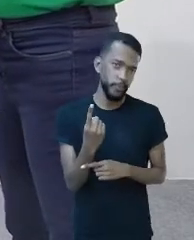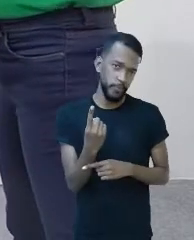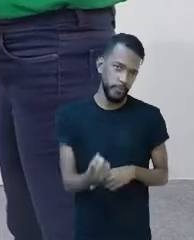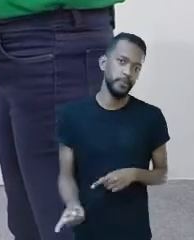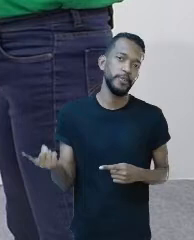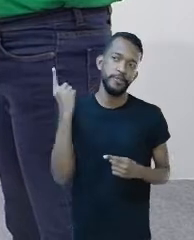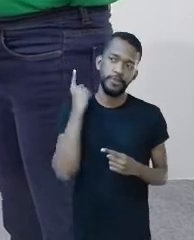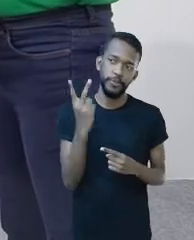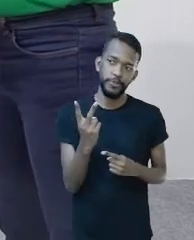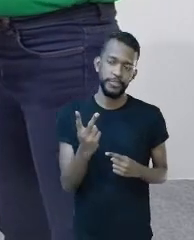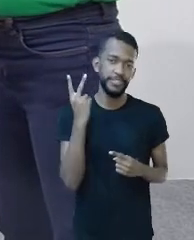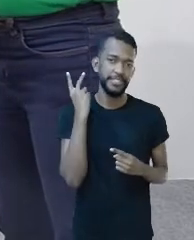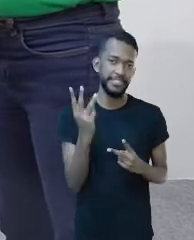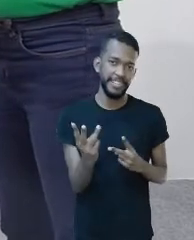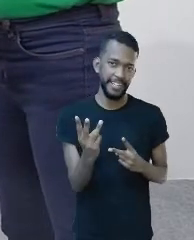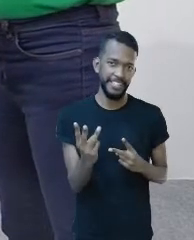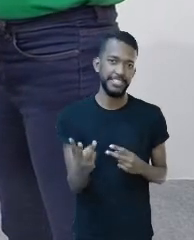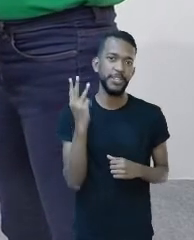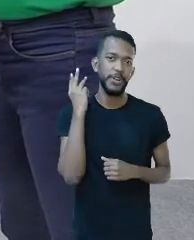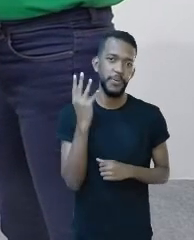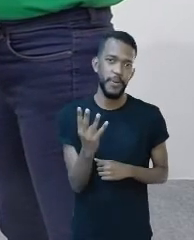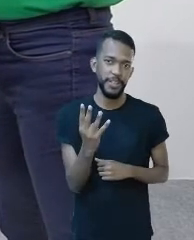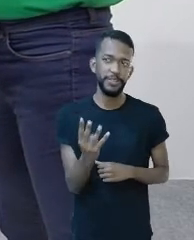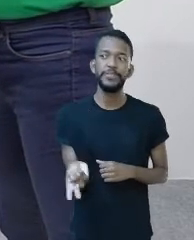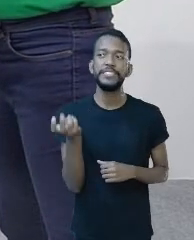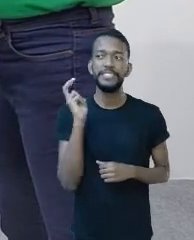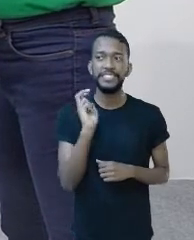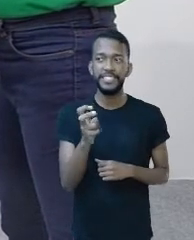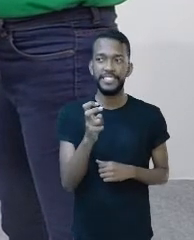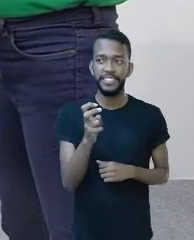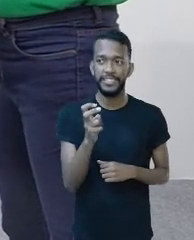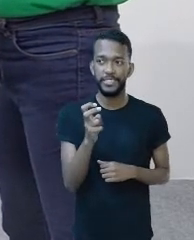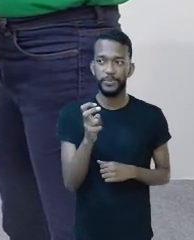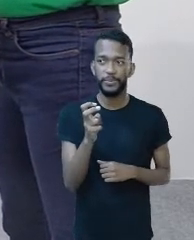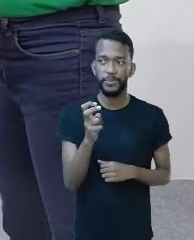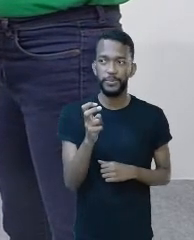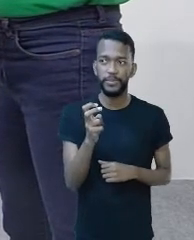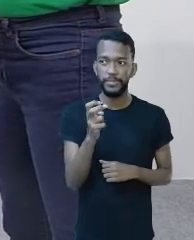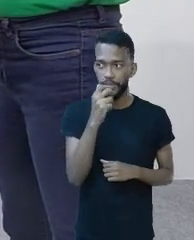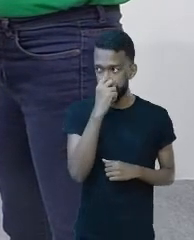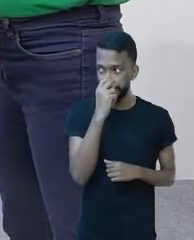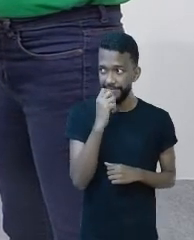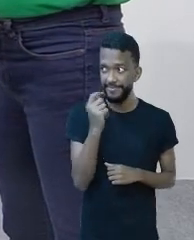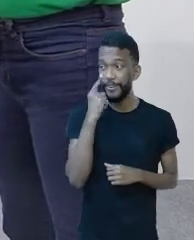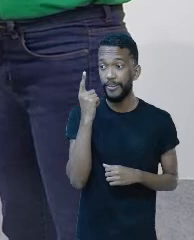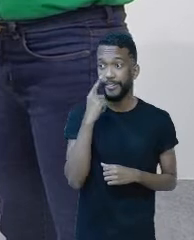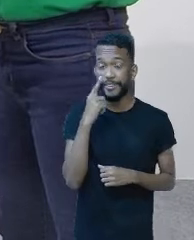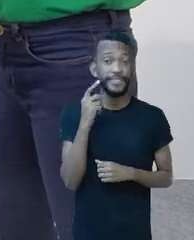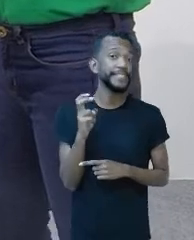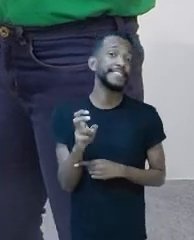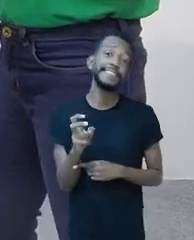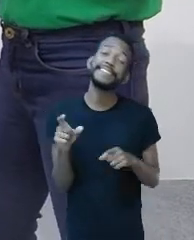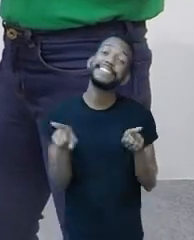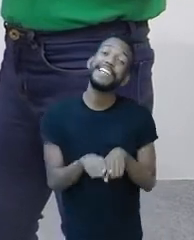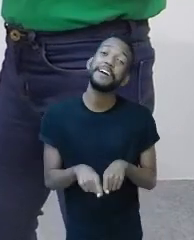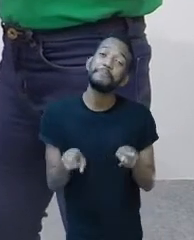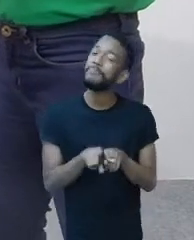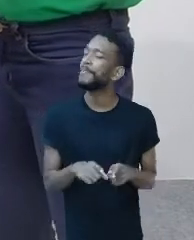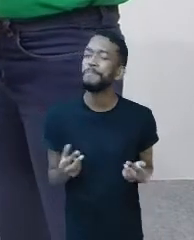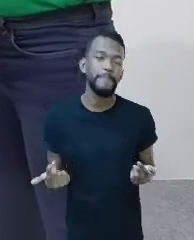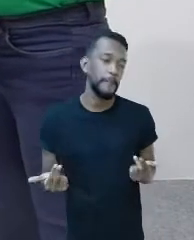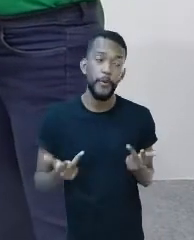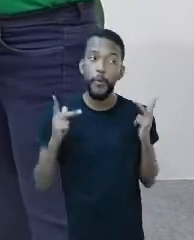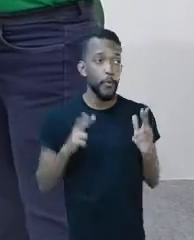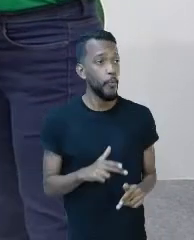Sim. 1, 2, 3, 4, 5. Olha só. 5 também,